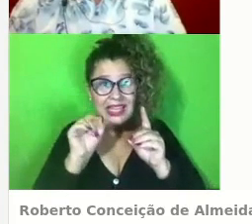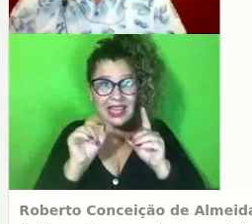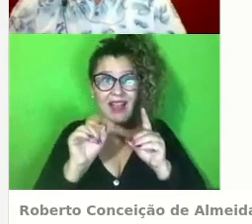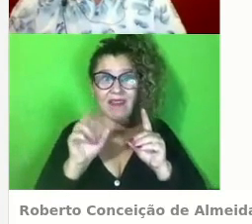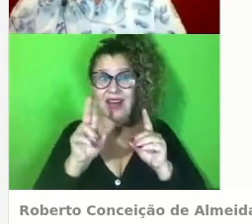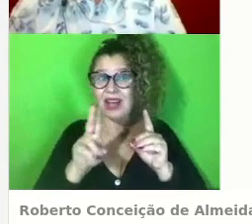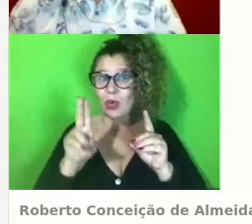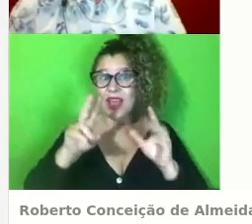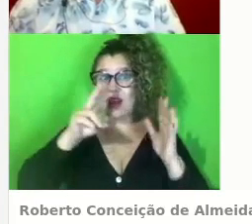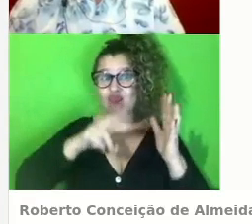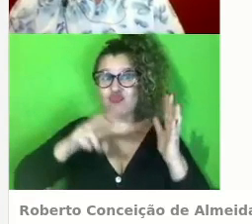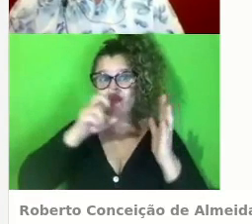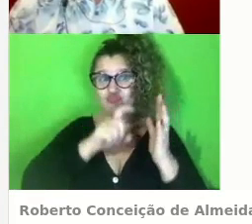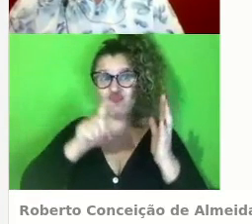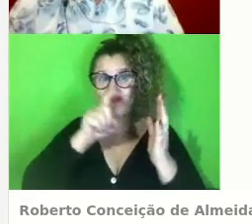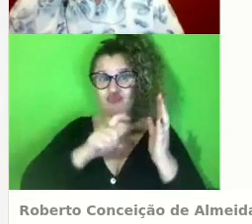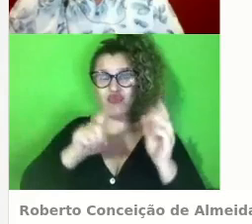Então, assim,